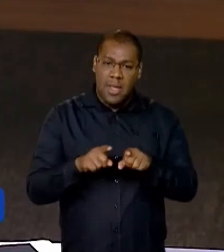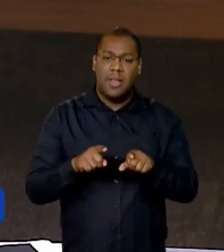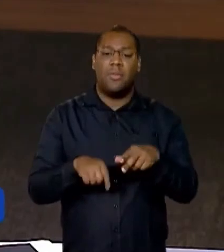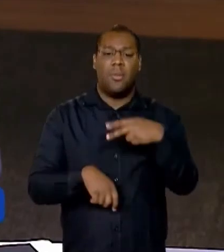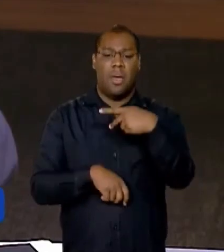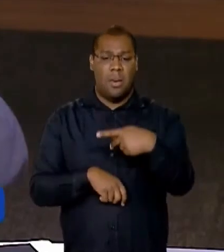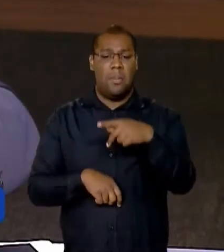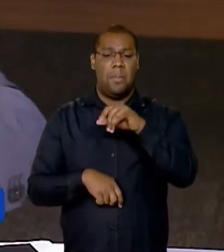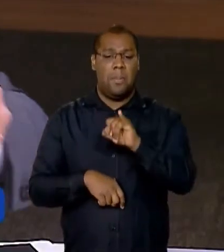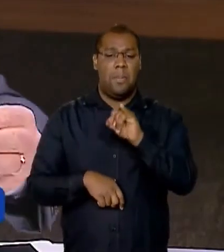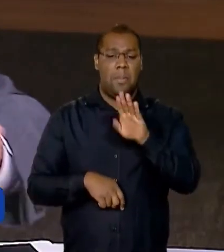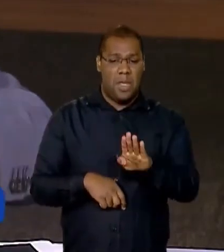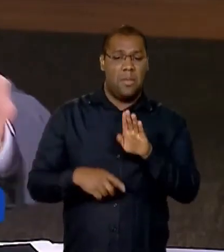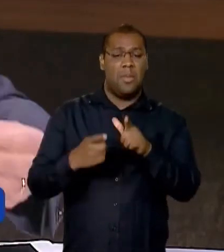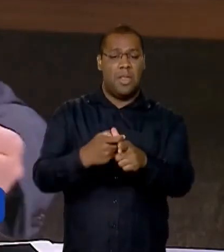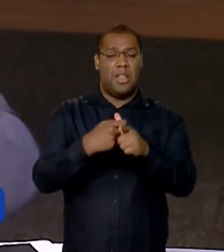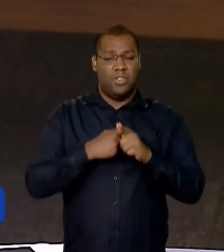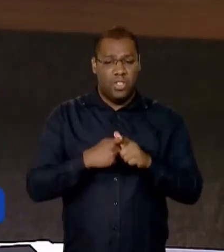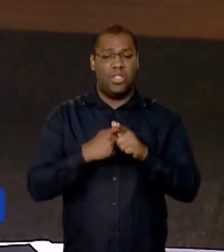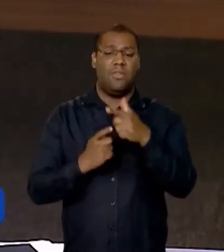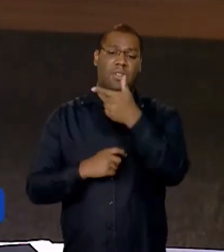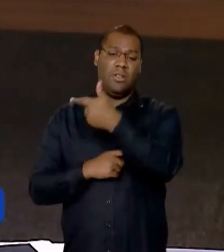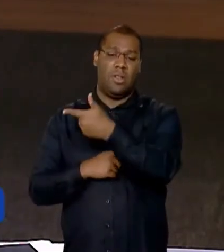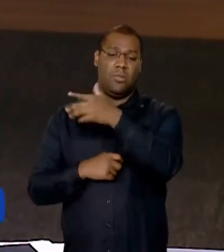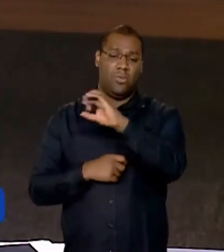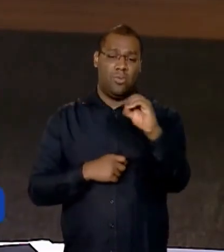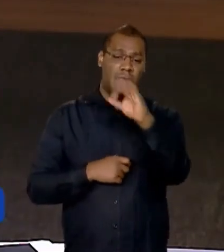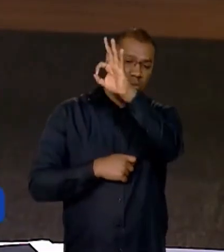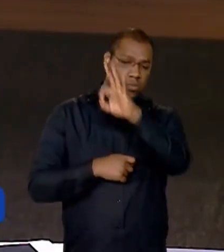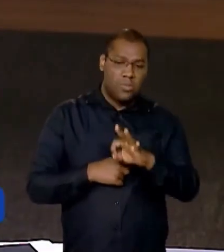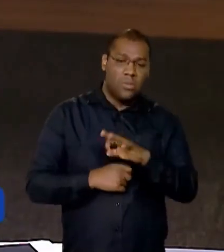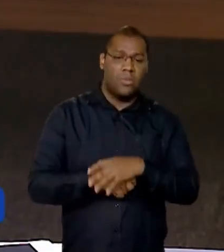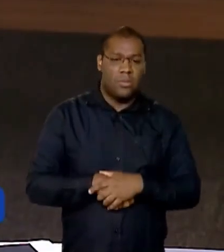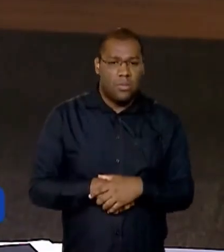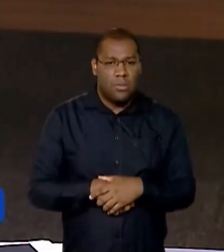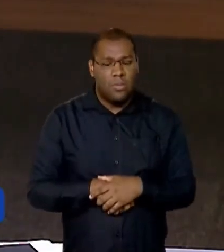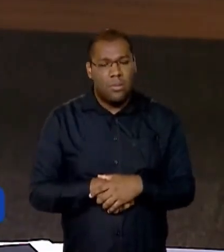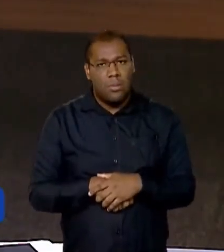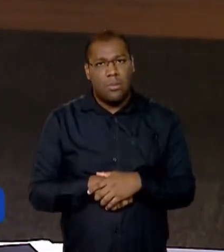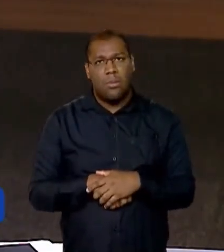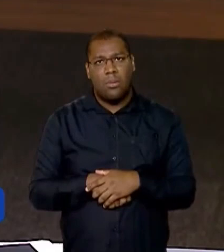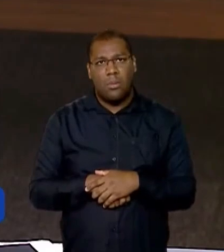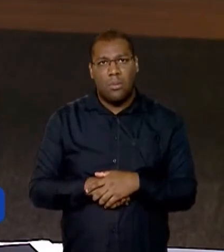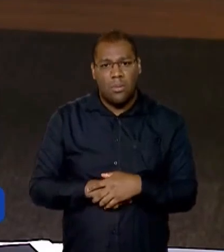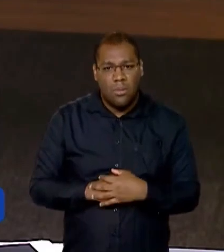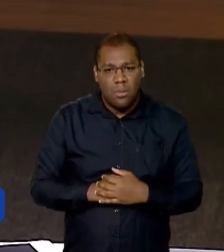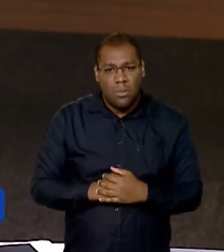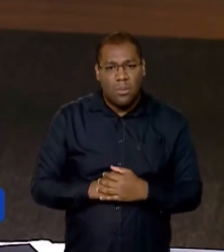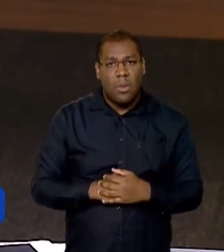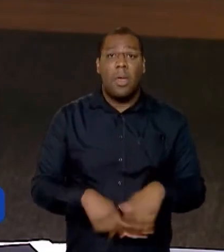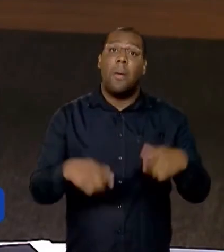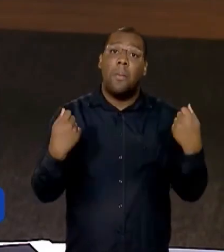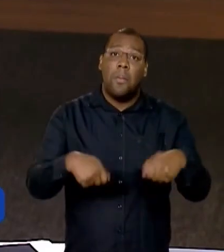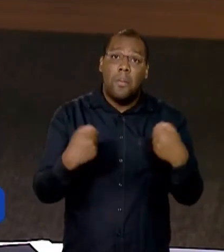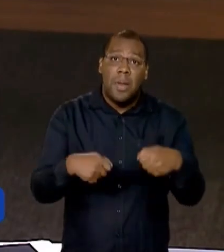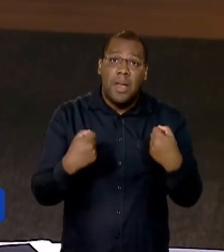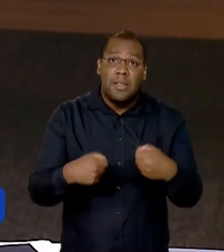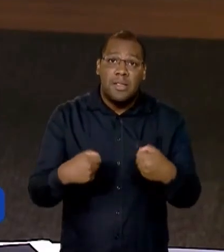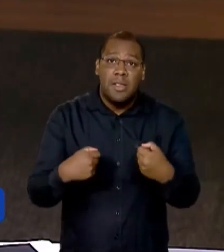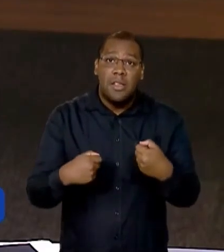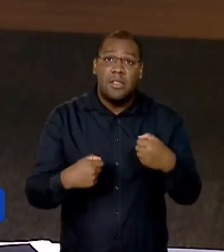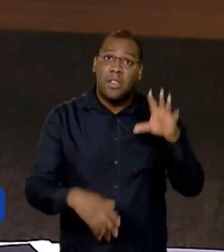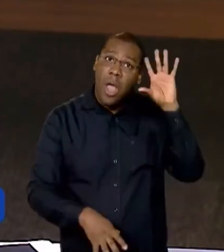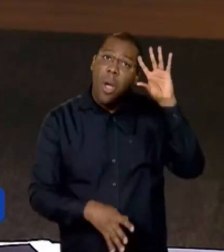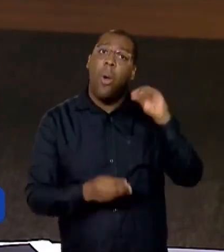ficar só olhando que você não pode gastar tanto não pode gastar tanto Olha você tem que saber se você tá gastando ou se você tá investindo Eu